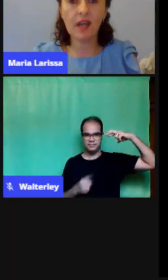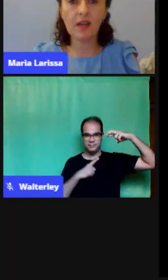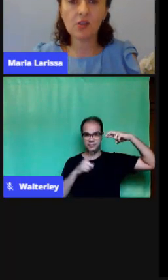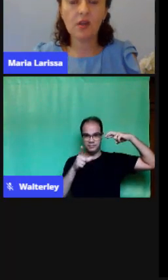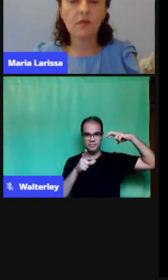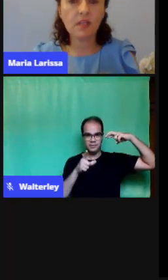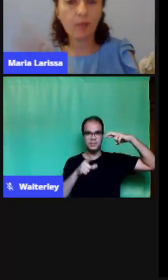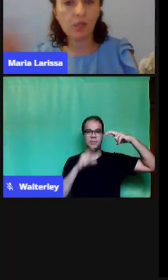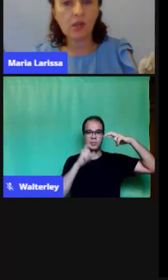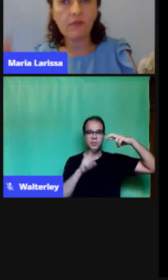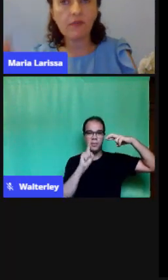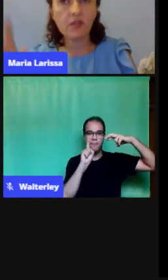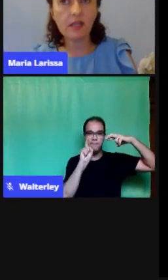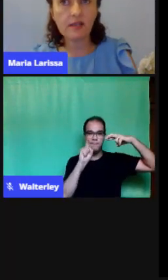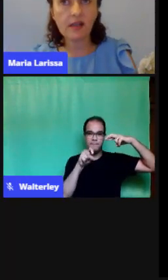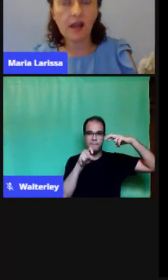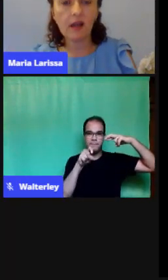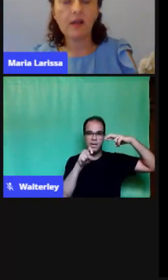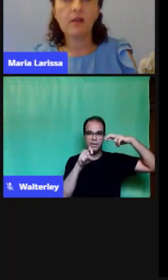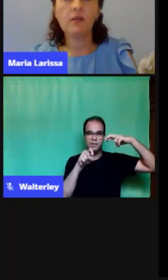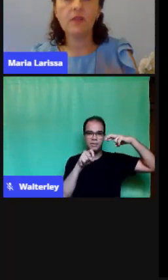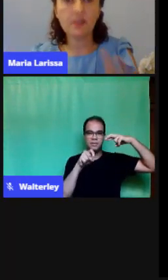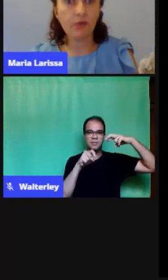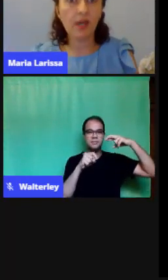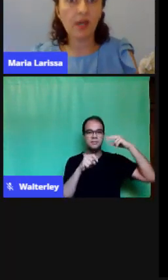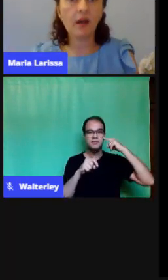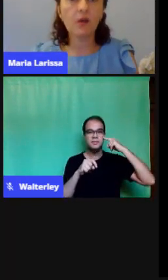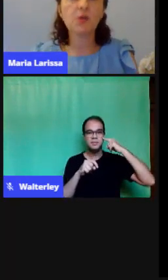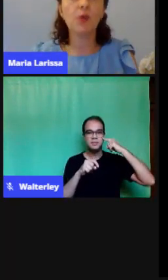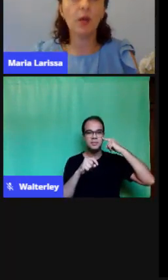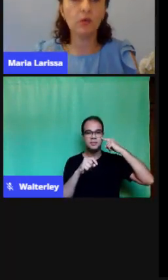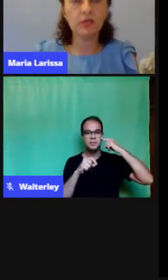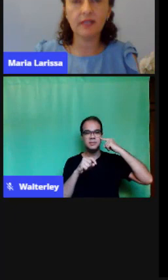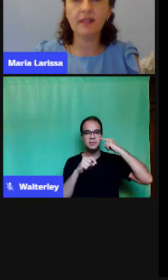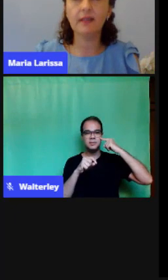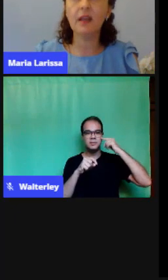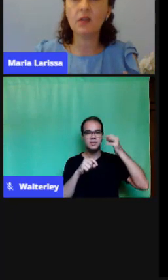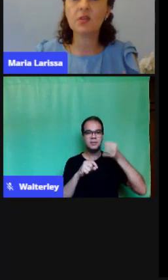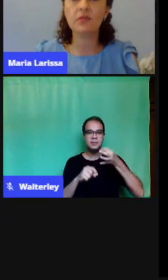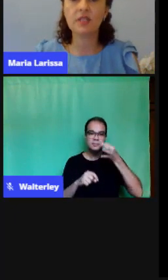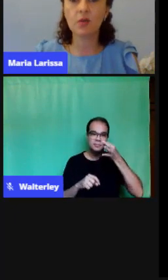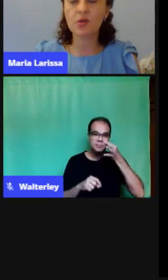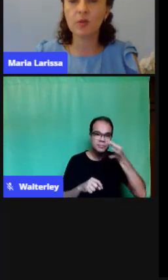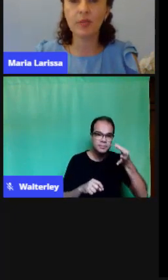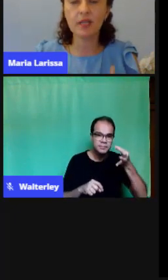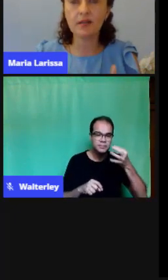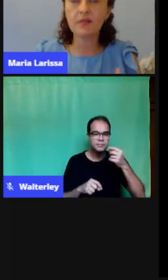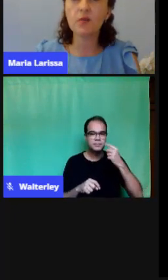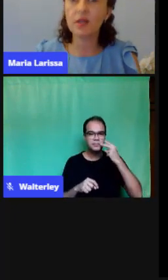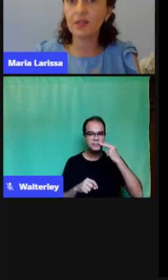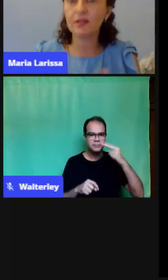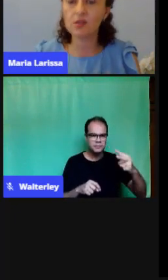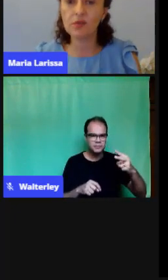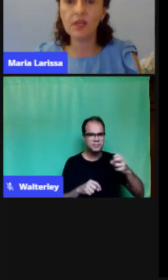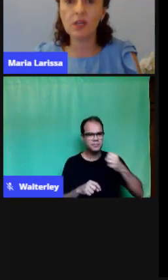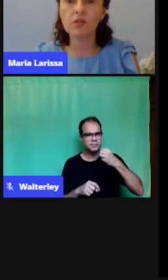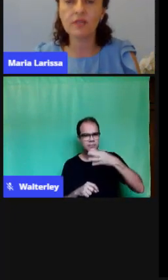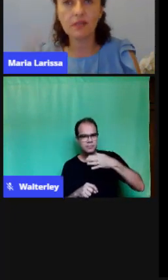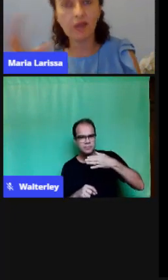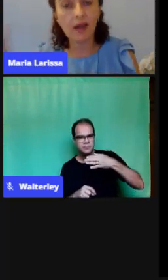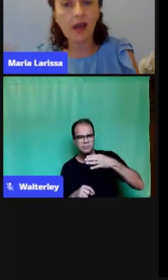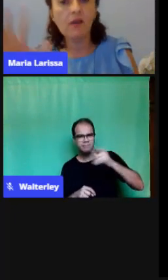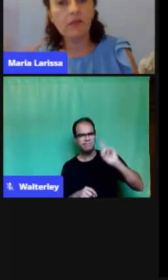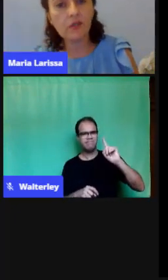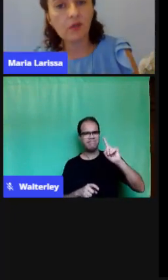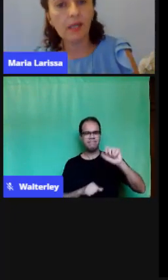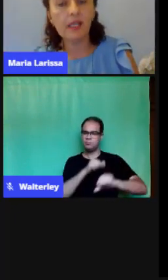sua atividade, você pode ir lá visualizar, ver se ficou legal, se o aluno está entendendo, se você gostou, porque às vezes o resultado é diferente.